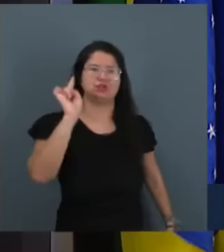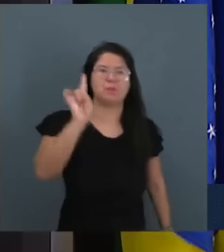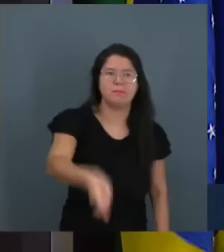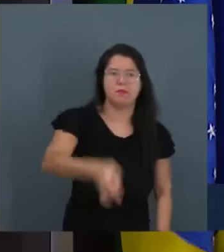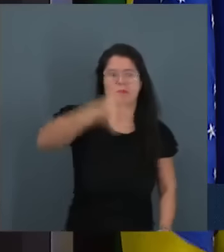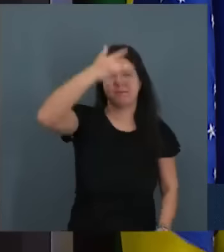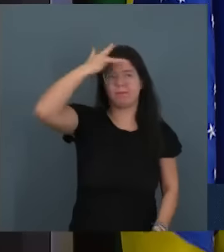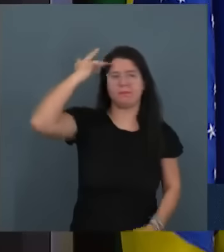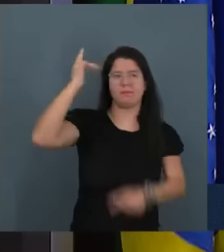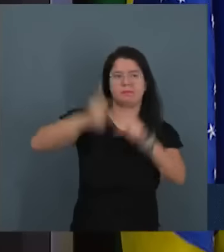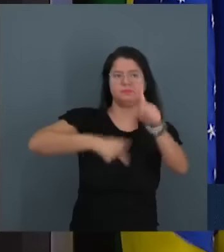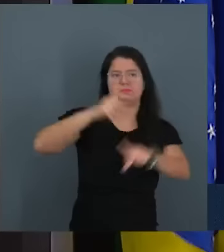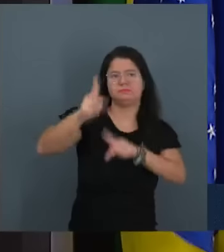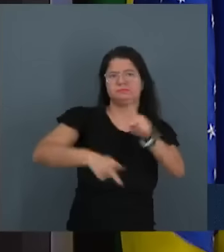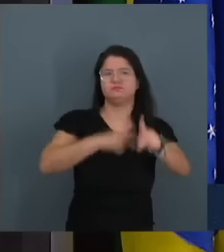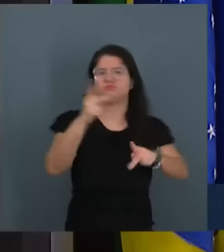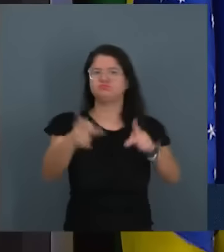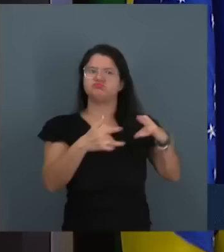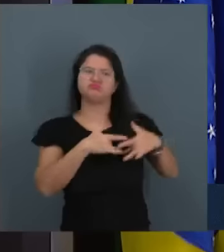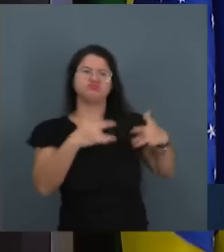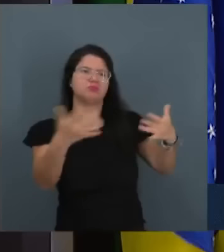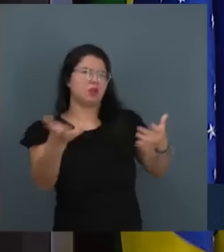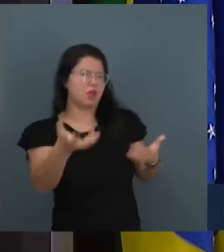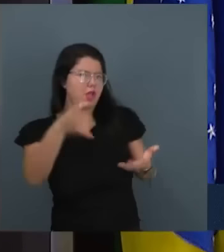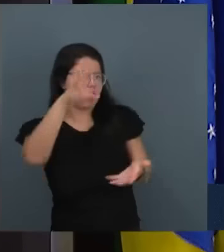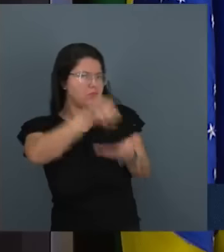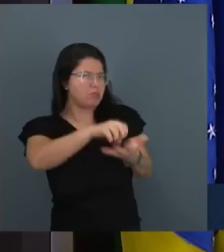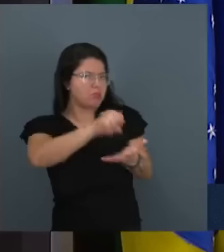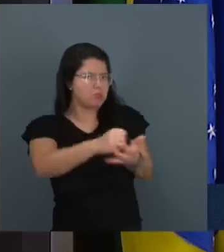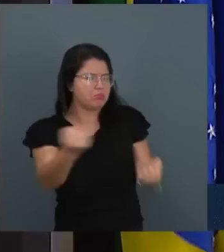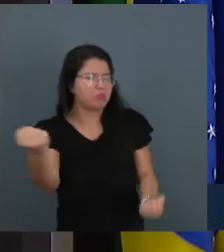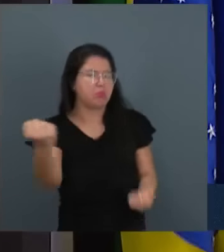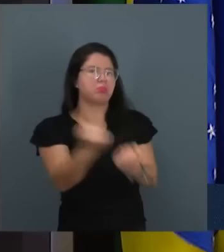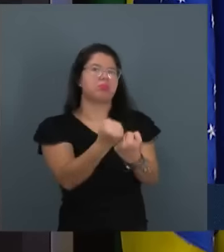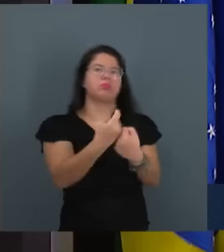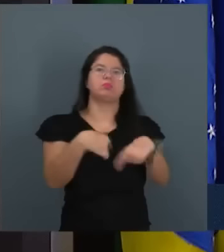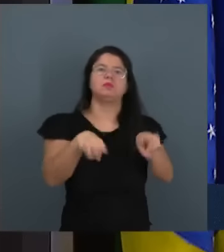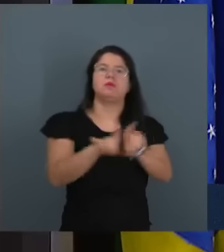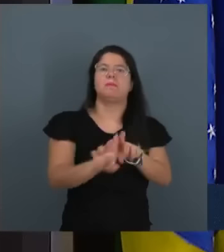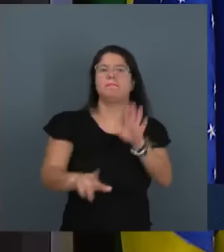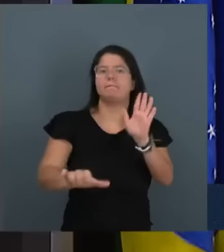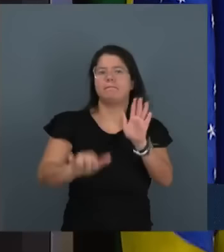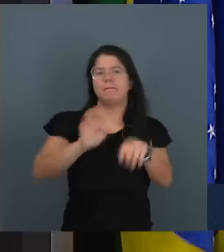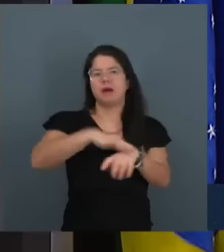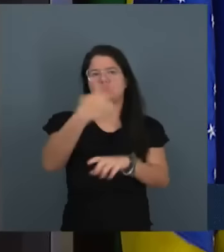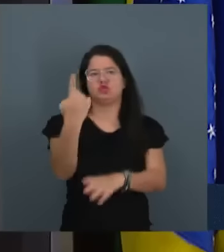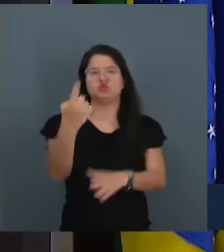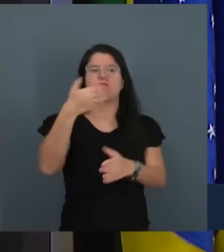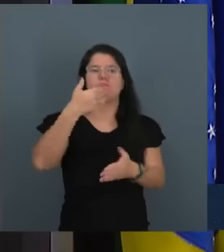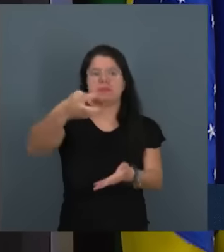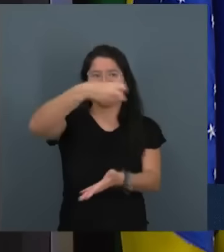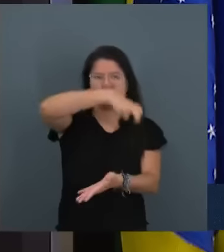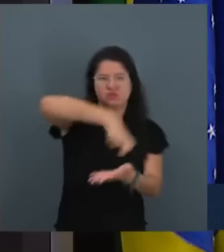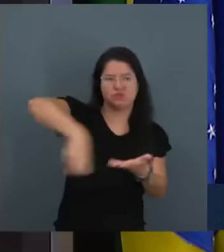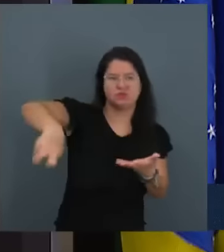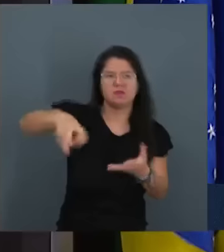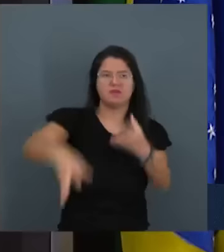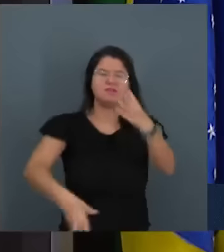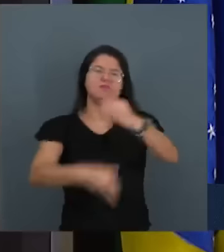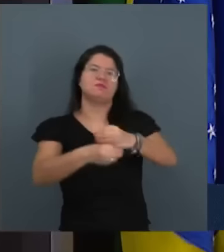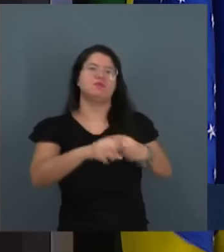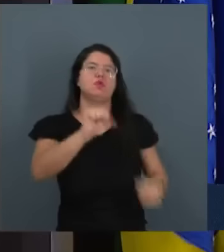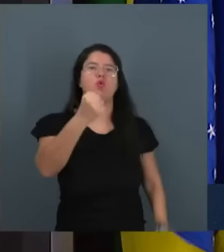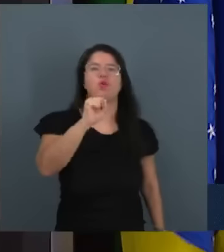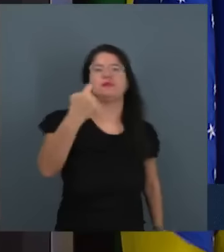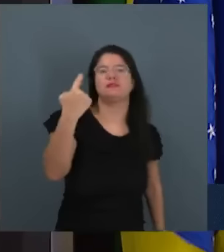cidadãos dispostos a serem coautores em mais um pedido de impeachment que vai se somar aos